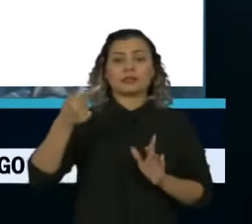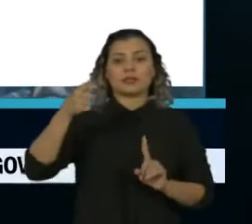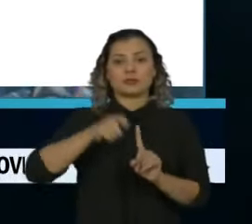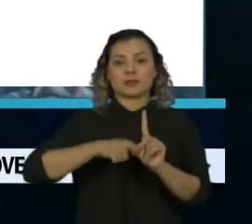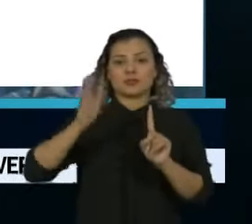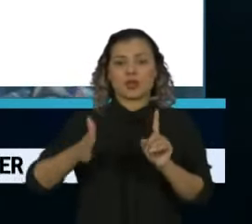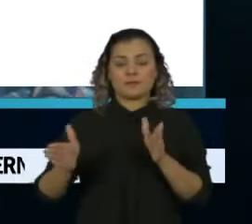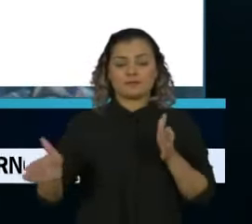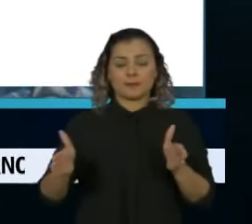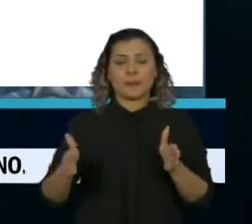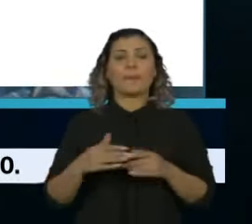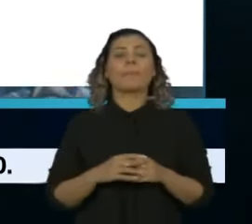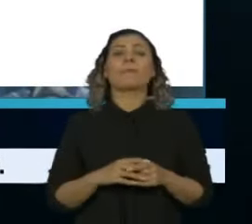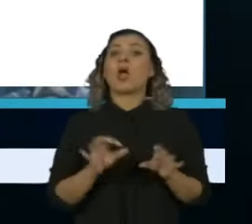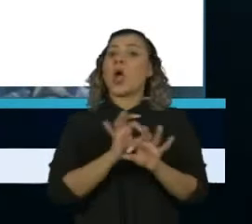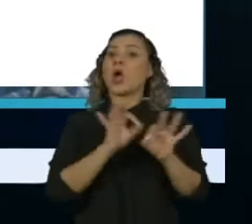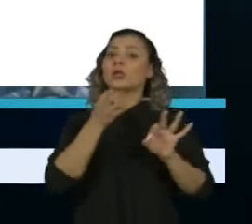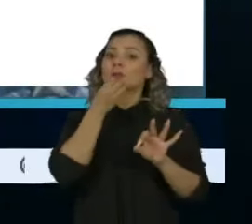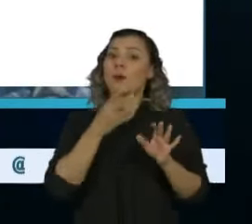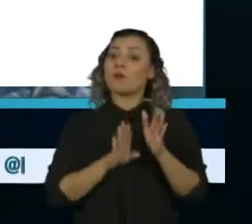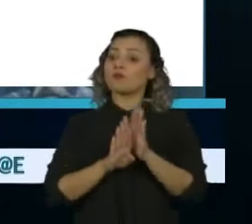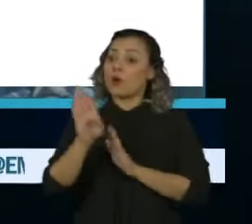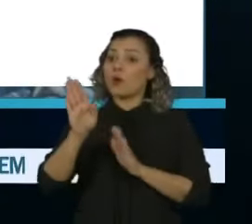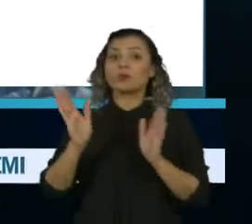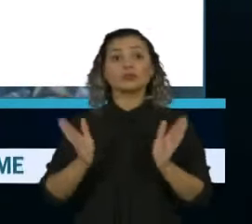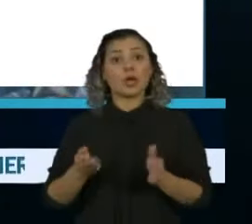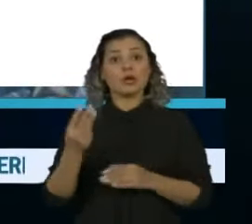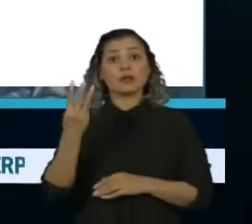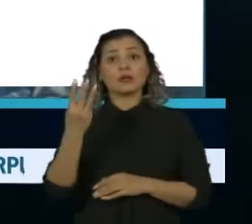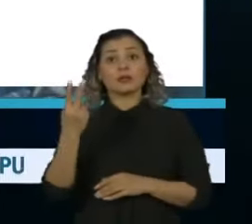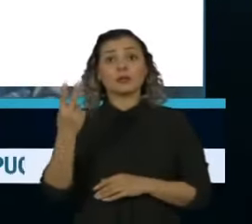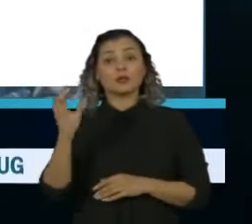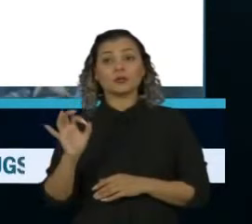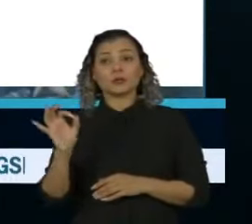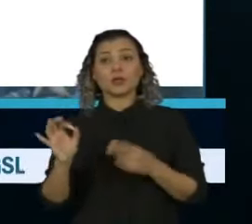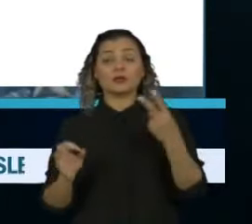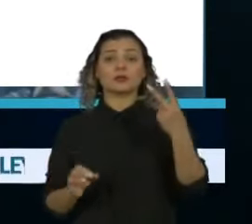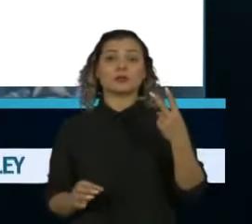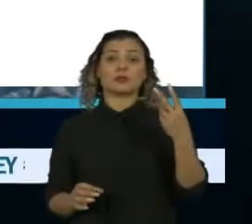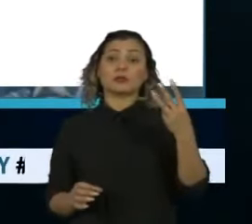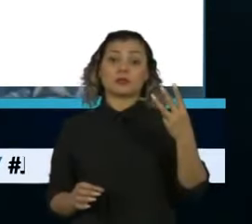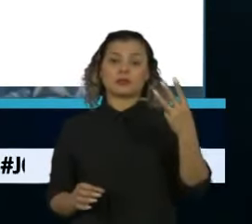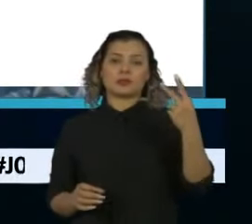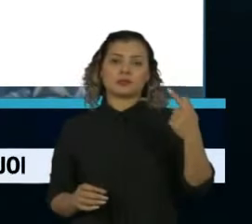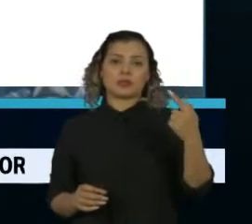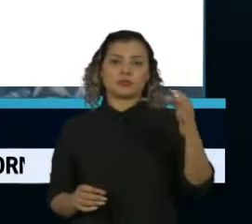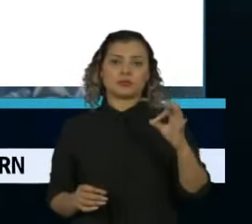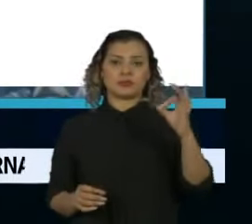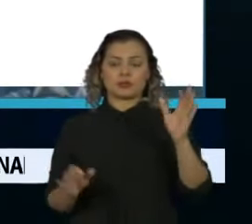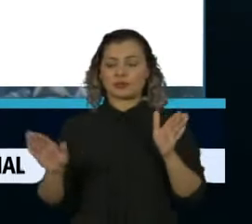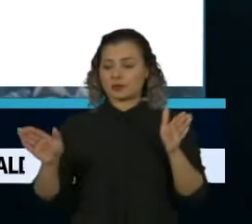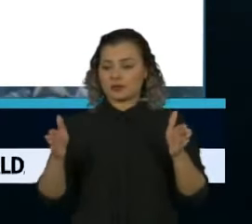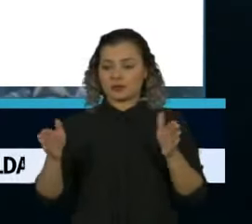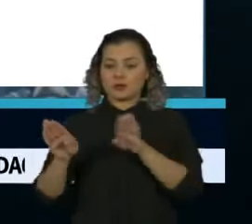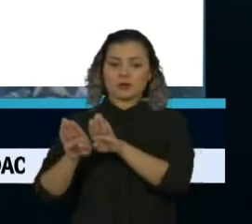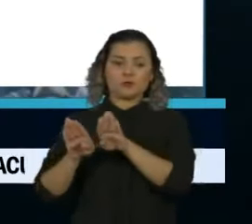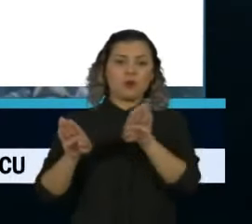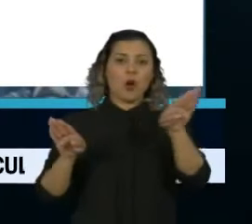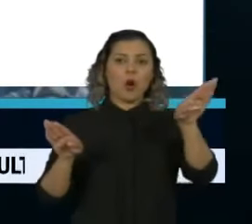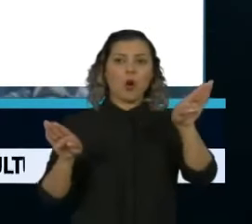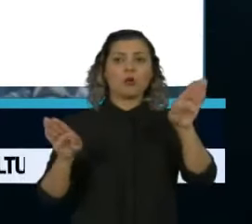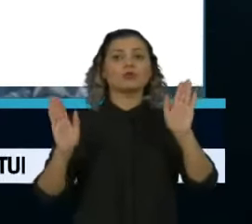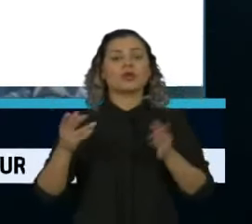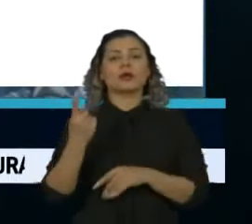meses, a taxa de ótimo ou bom cresceu de 32% para 37% desde a última pesquisa na